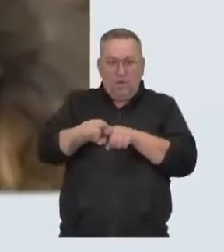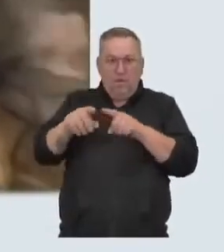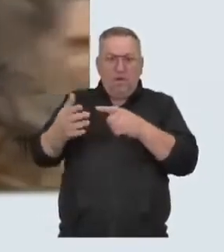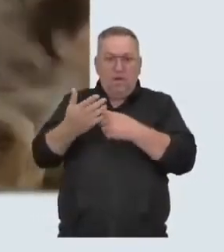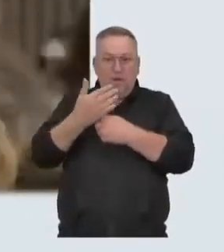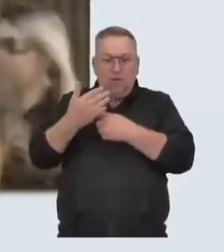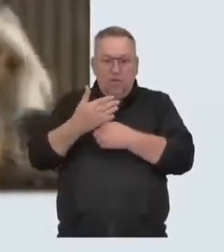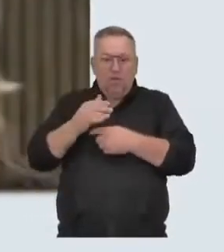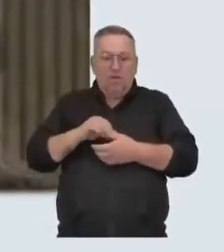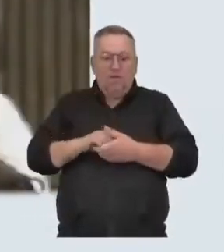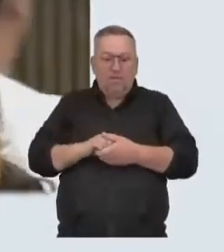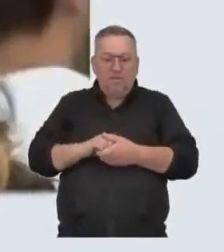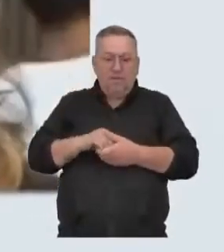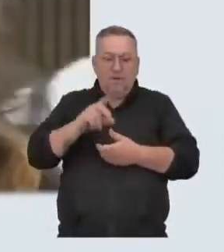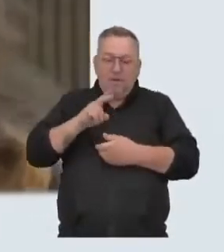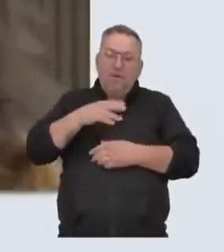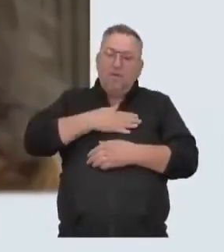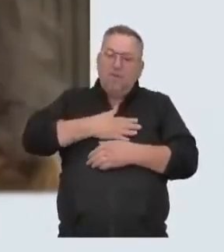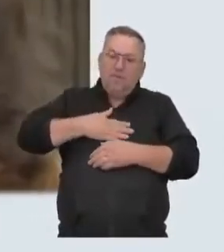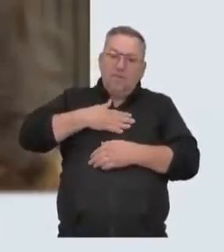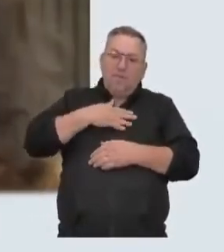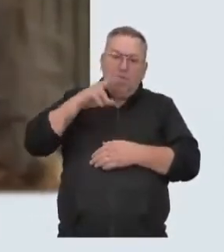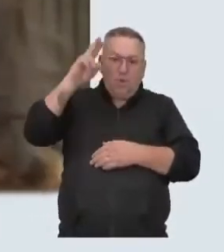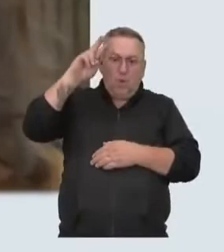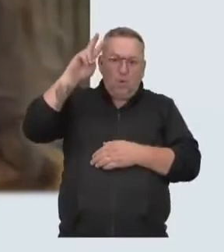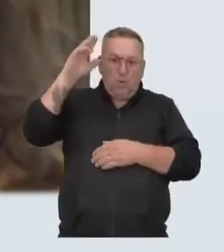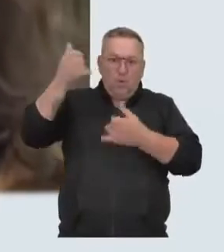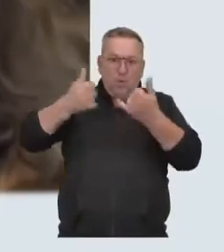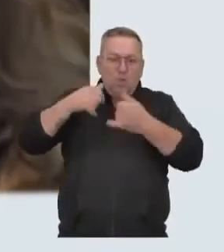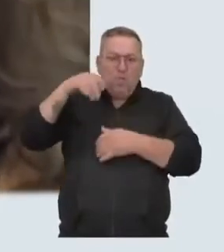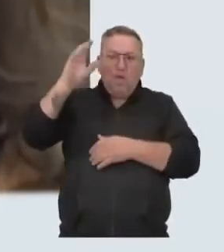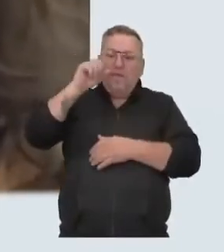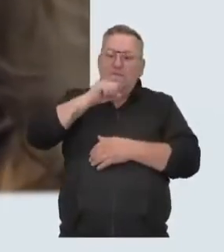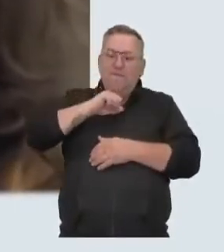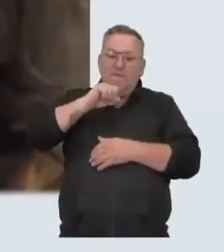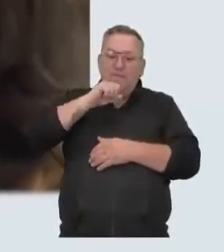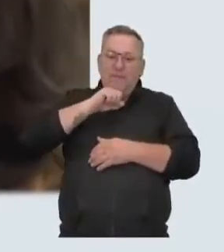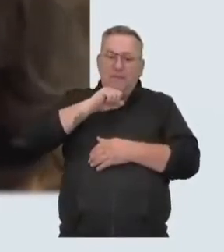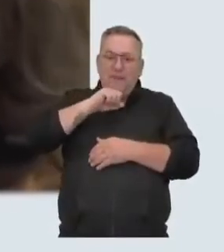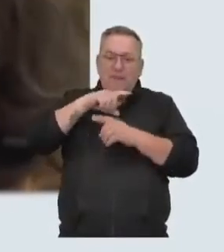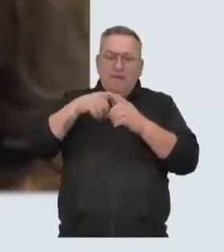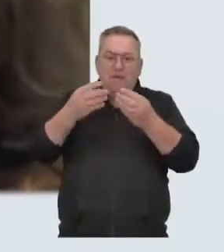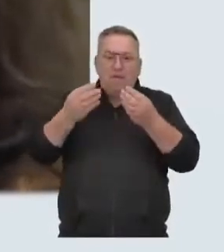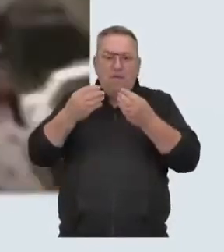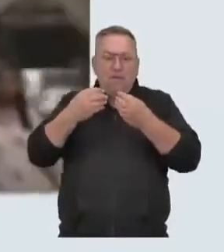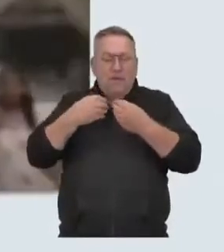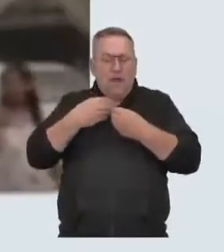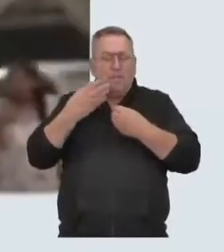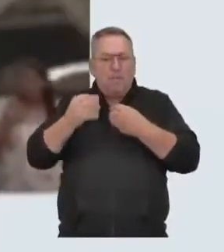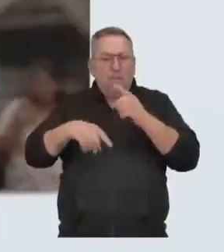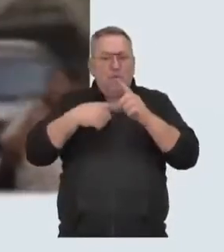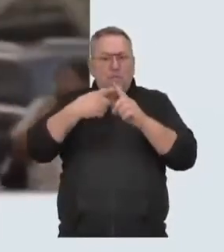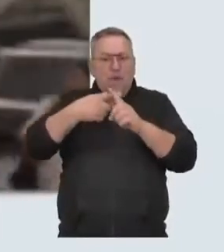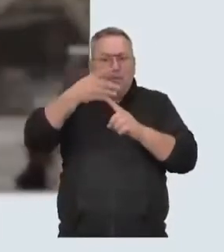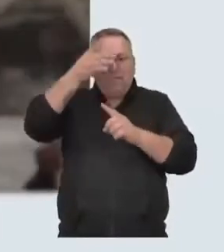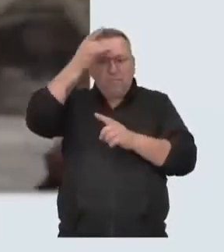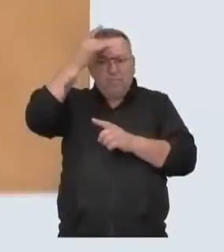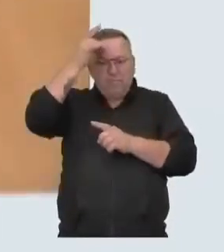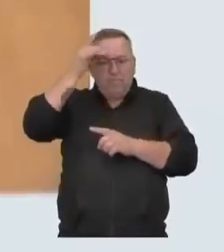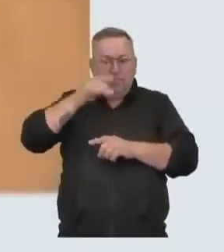Eu sempre gostei de ouvir a história dos mais velhos. Eu acho que isso te acrescenta muito. Você quer que eu conte a